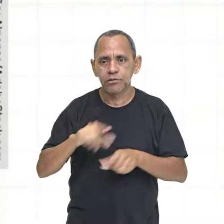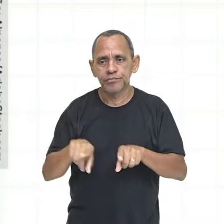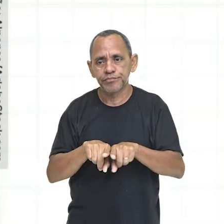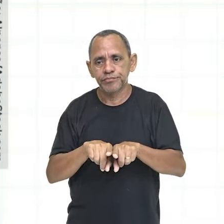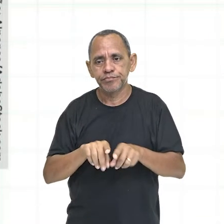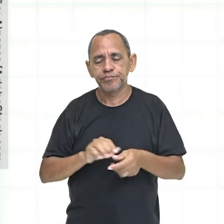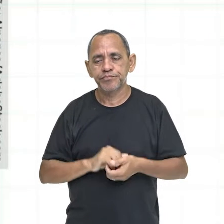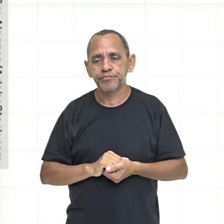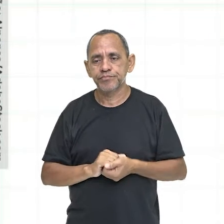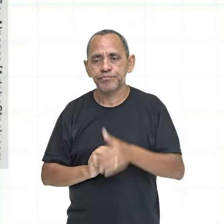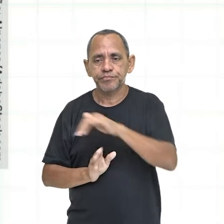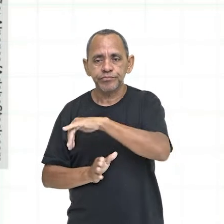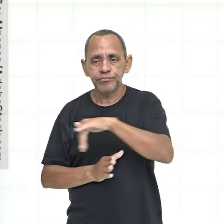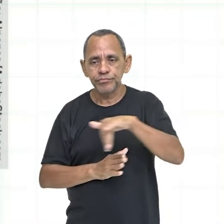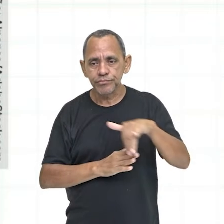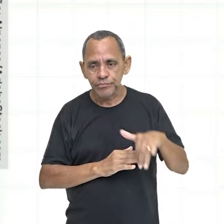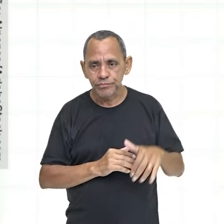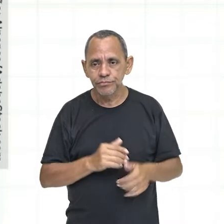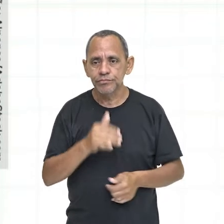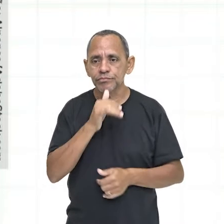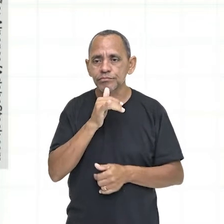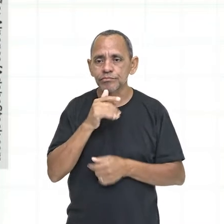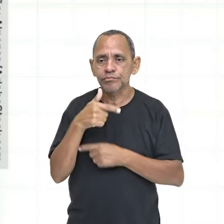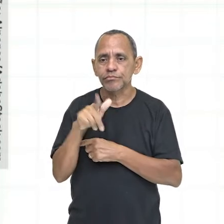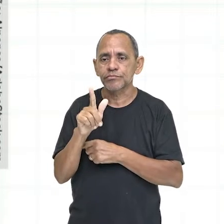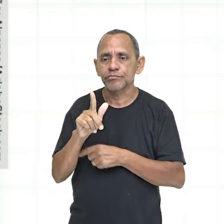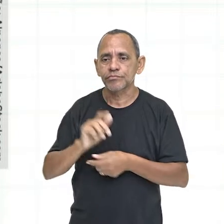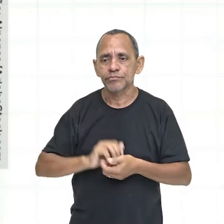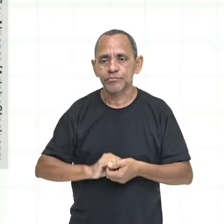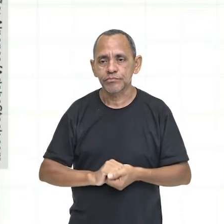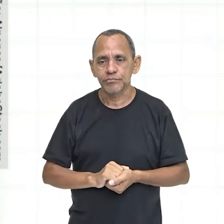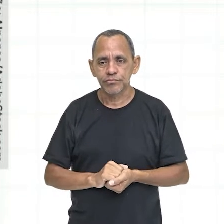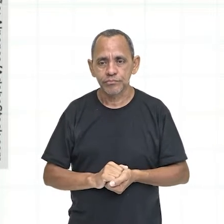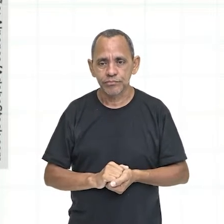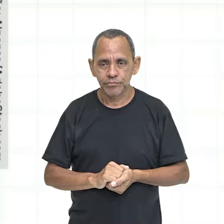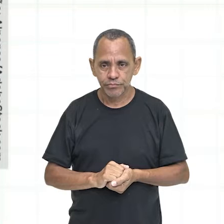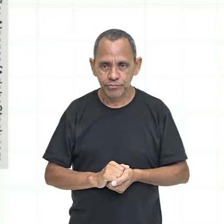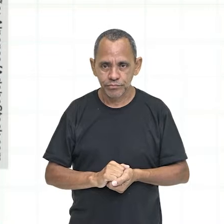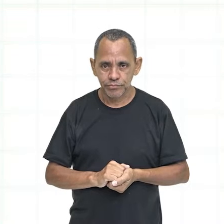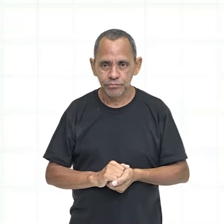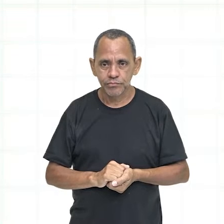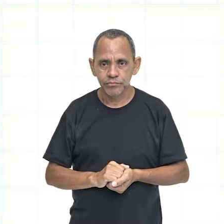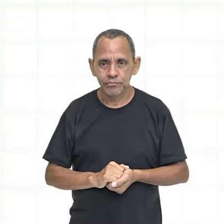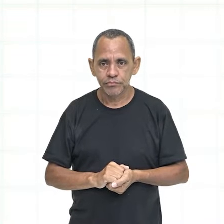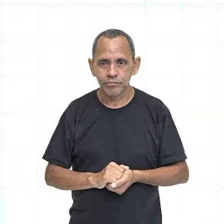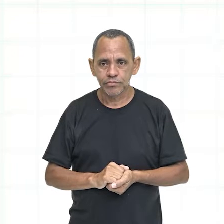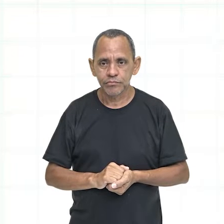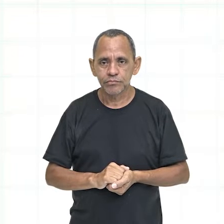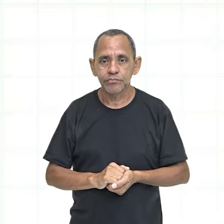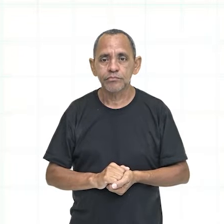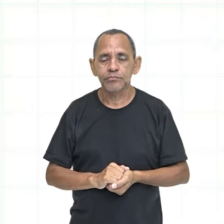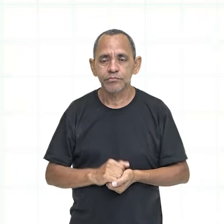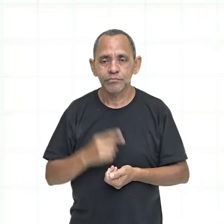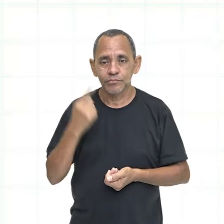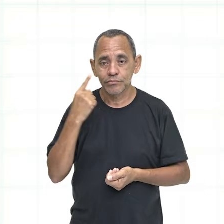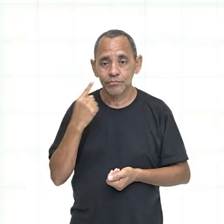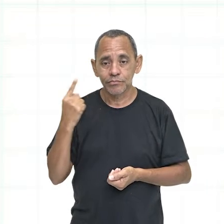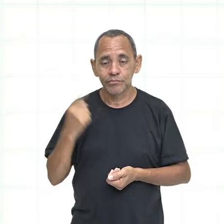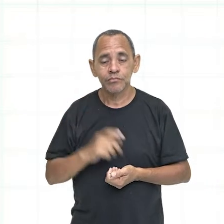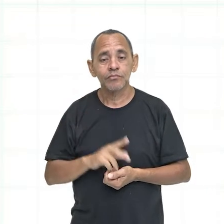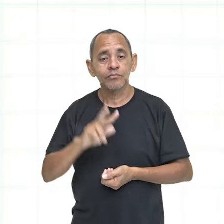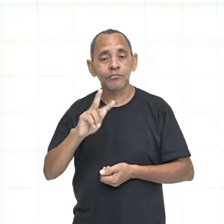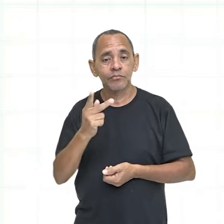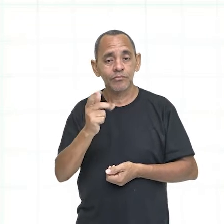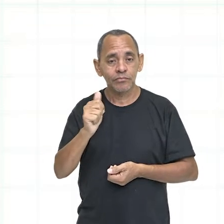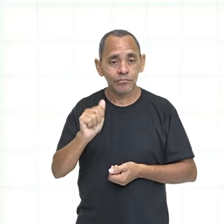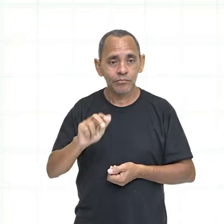é um modal. Um outro exemplo agora. Vou mostrar para vocês, só que usando o have to. I don't have